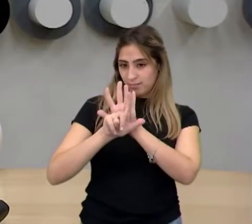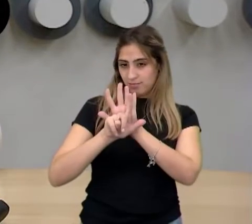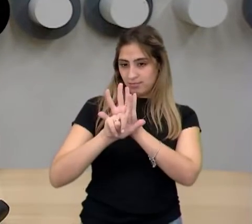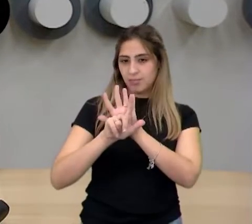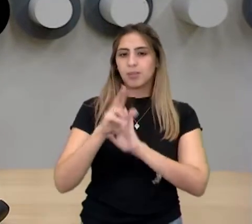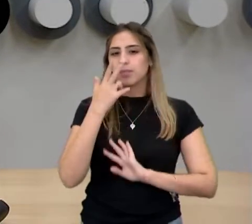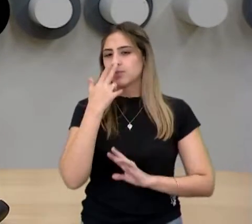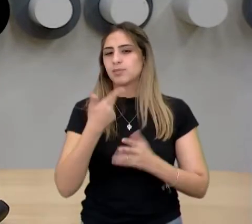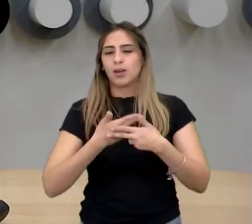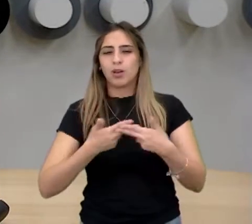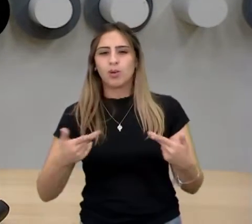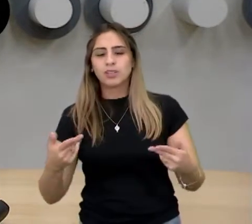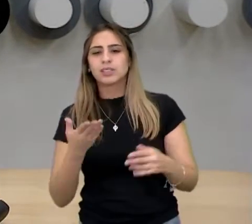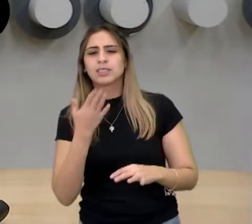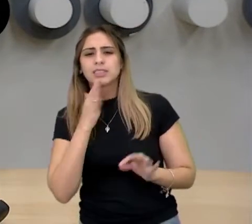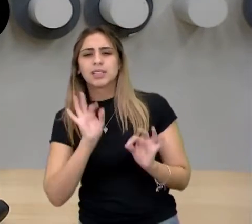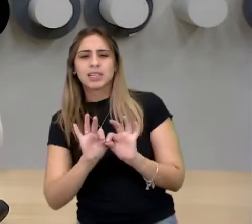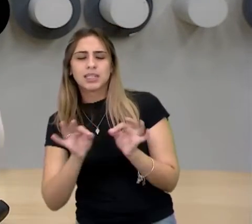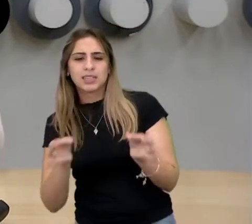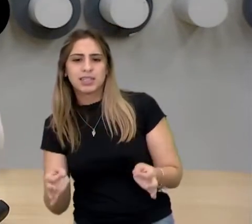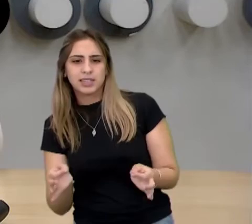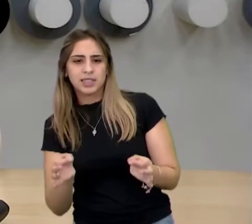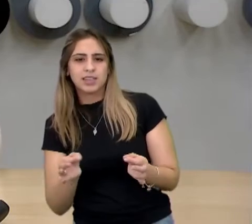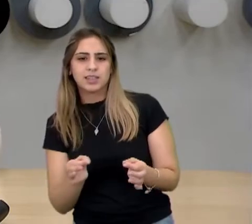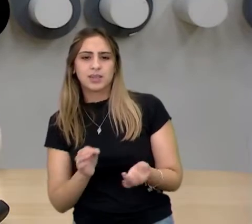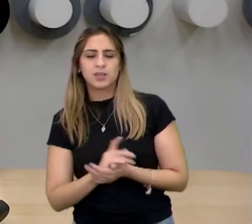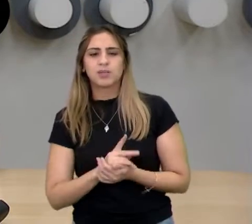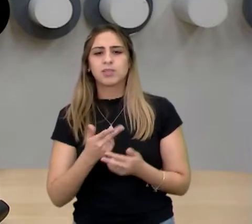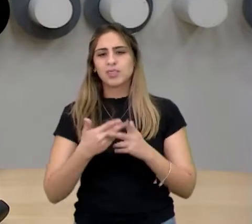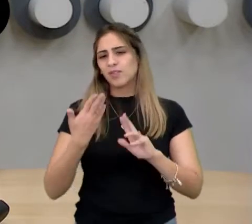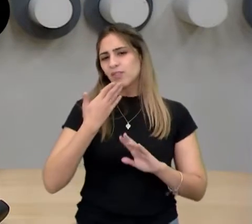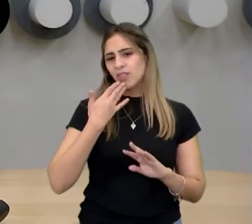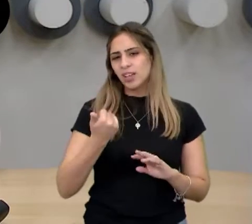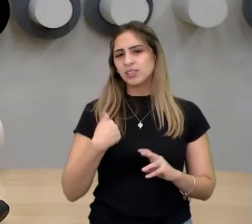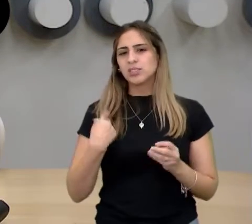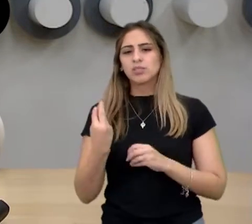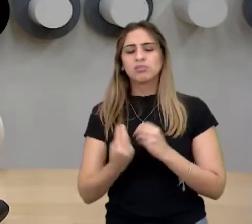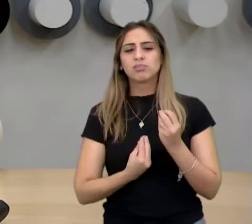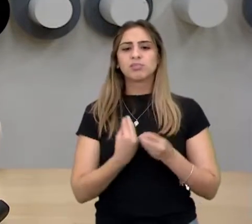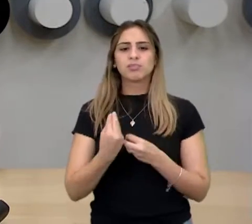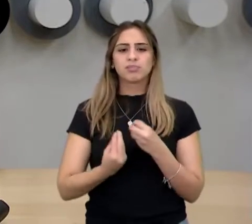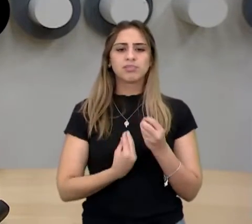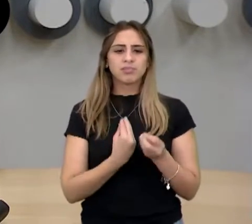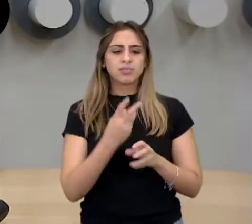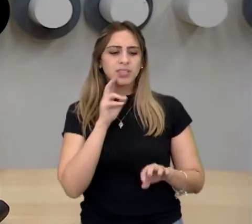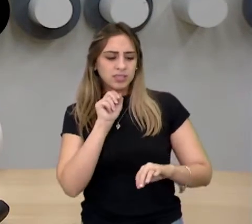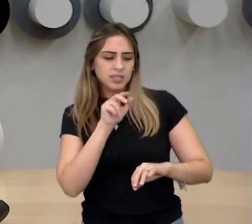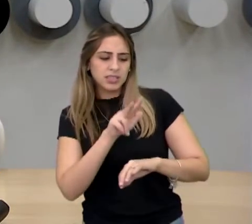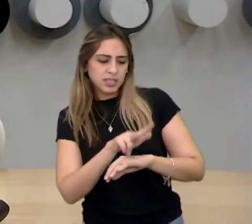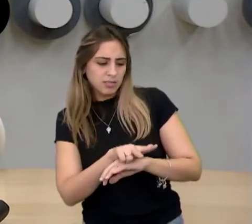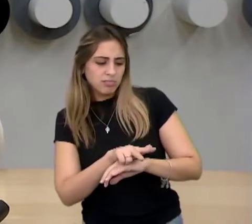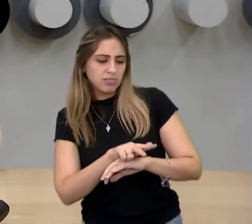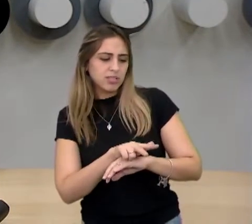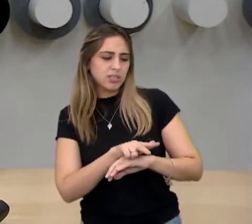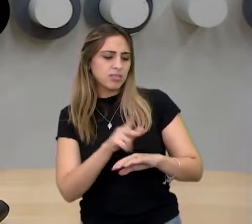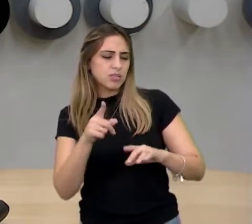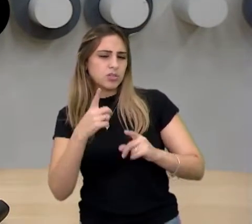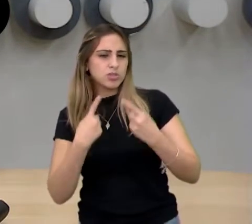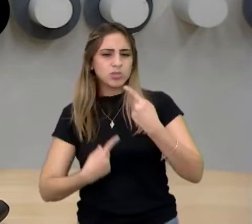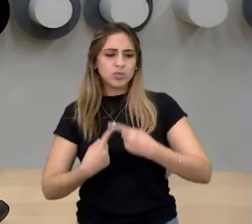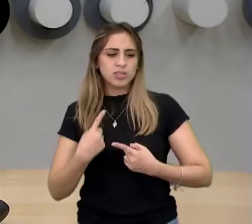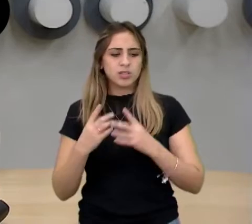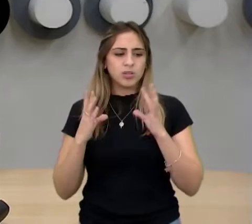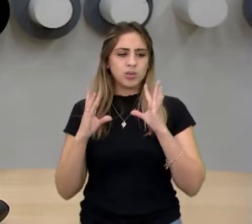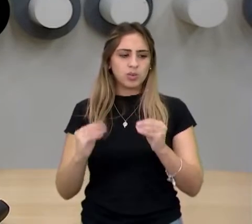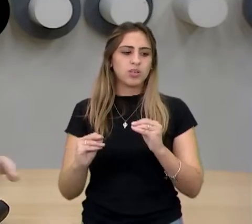parecer uma coisa simples, pode parecer uma coisa fácil, mas se a gente for adentrar assim, na discussão toda, a